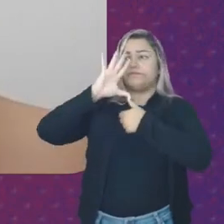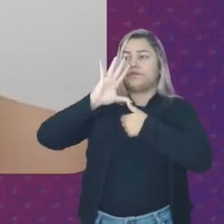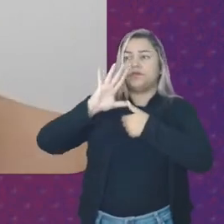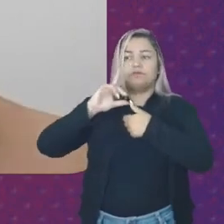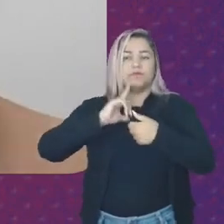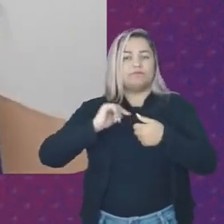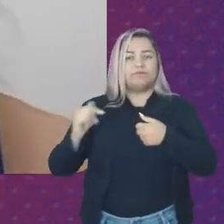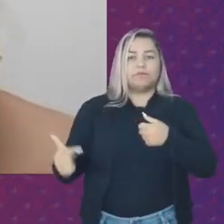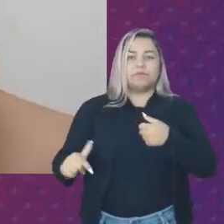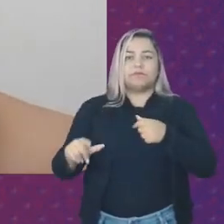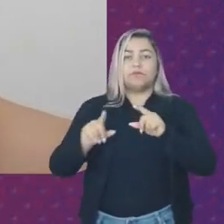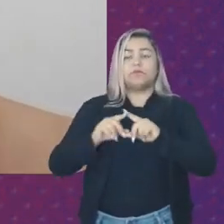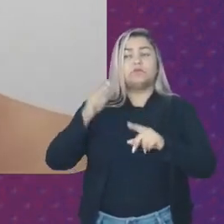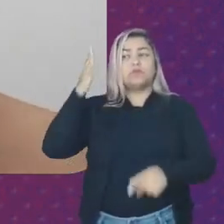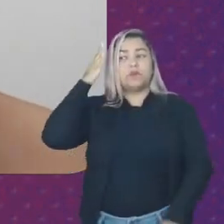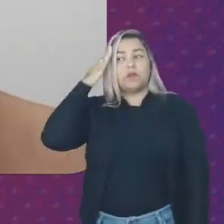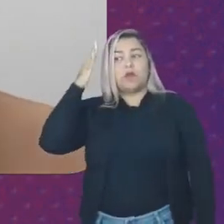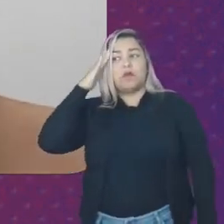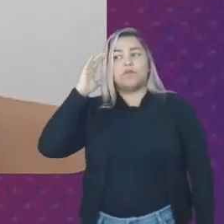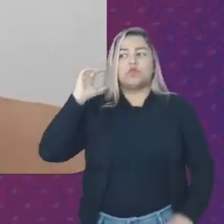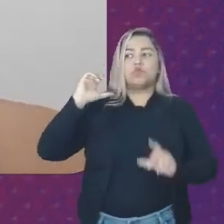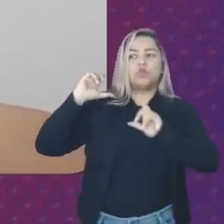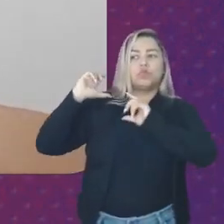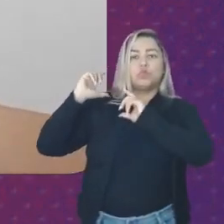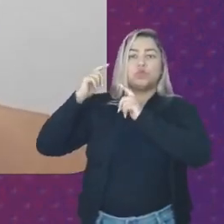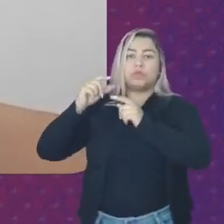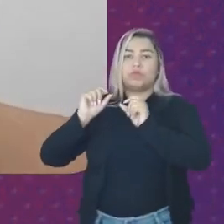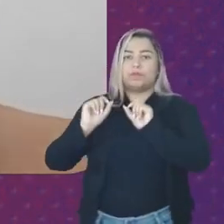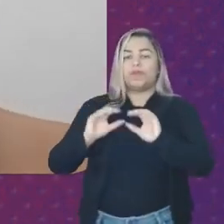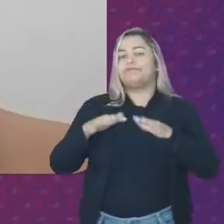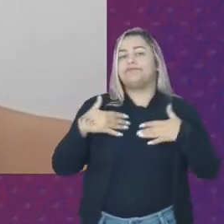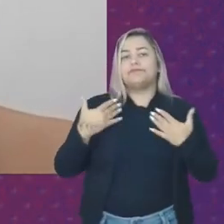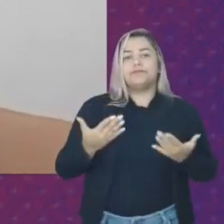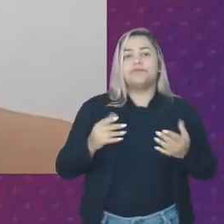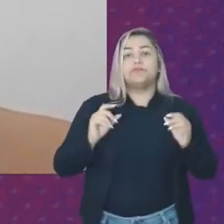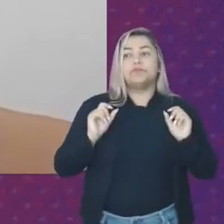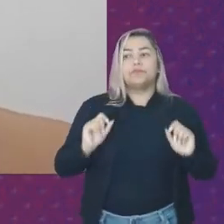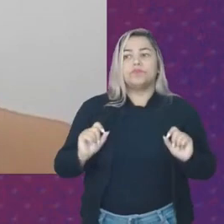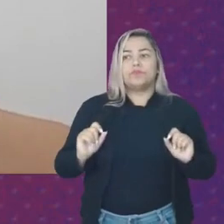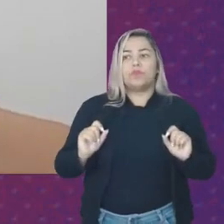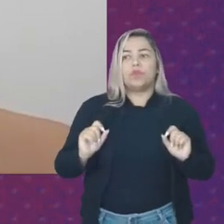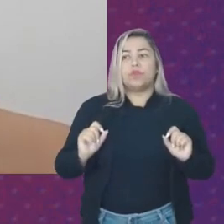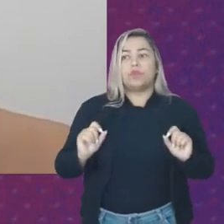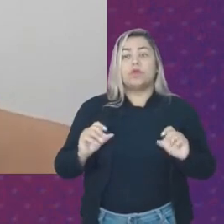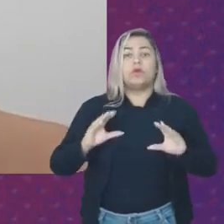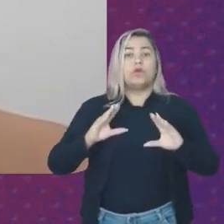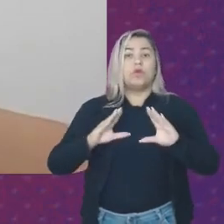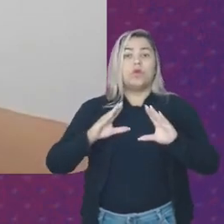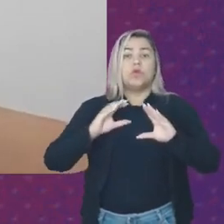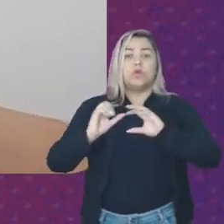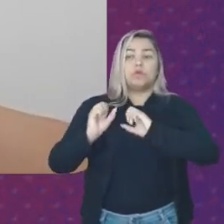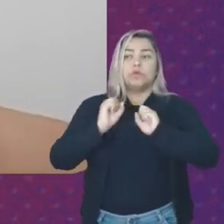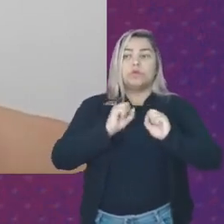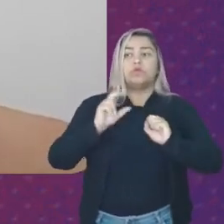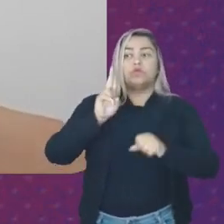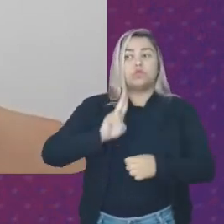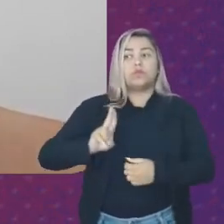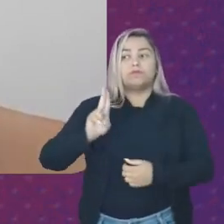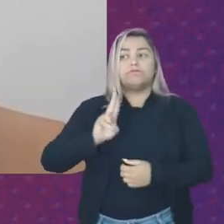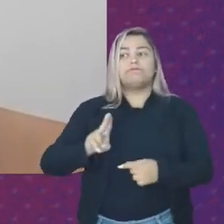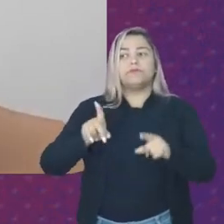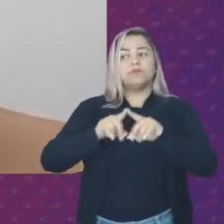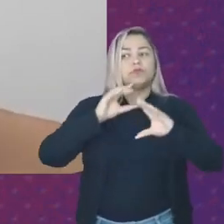em consideração os saberes ancestrais, enfim, é um arquétipo que pode ser muito bem utilizado